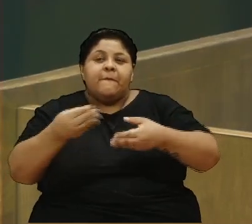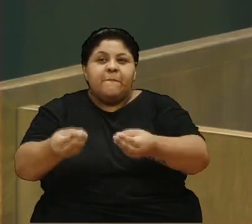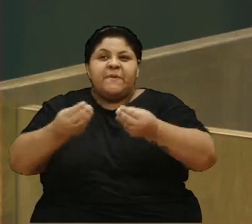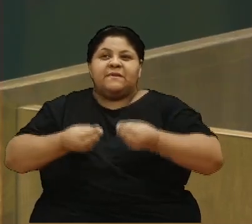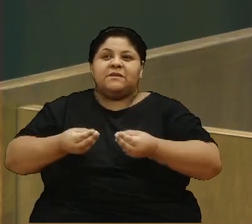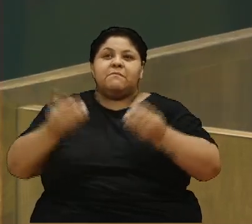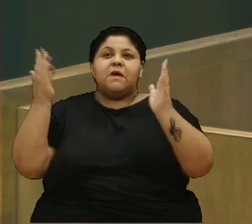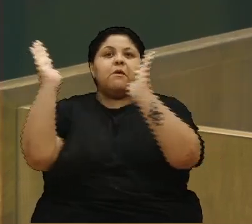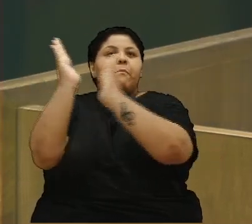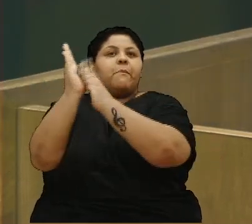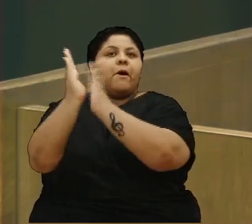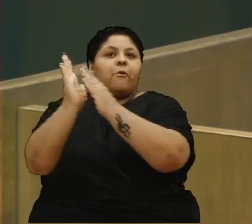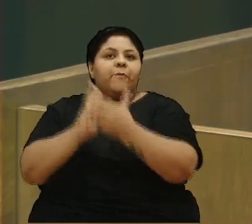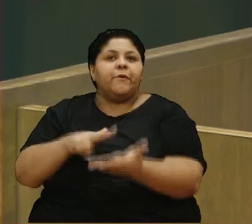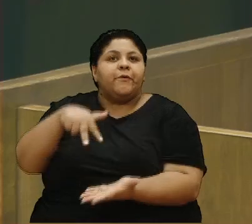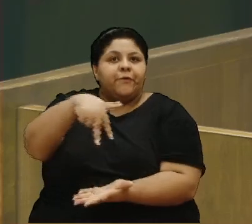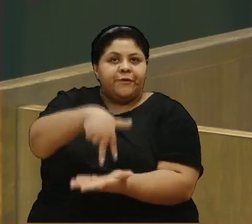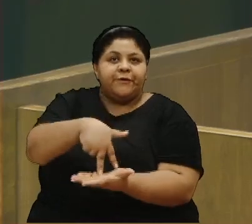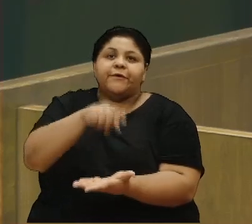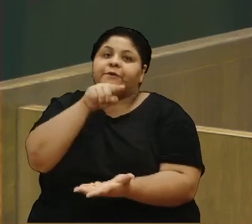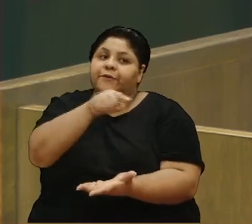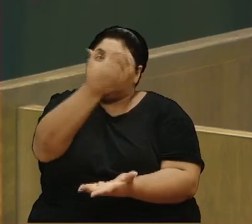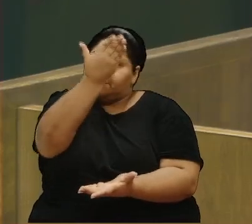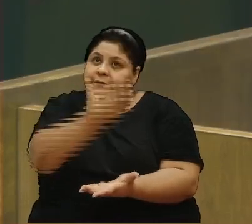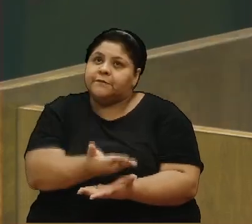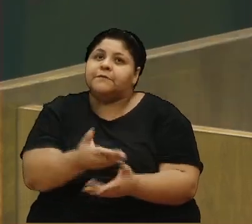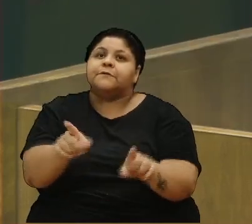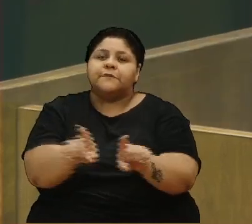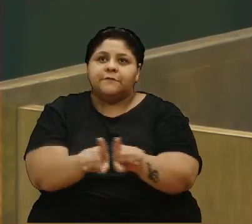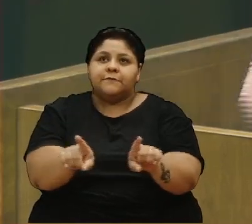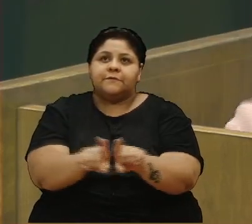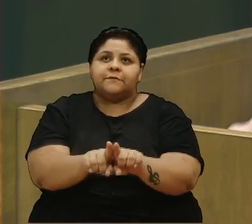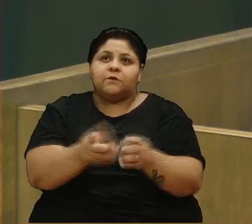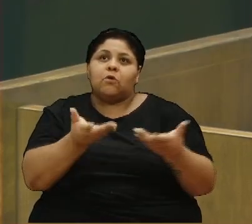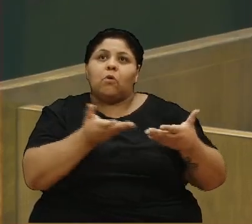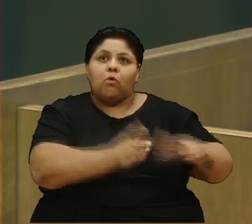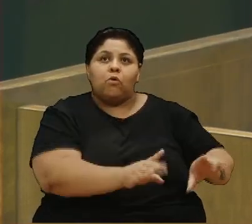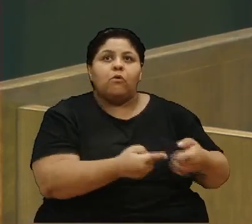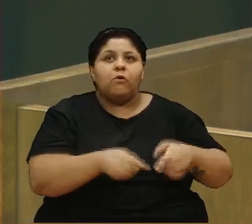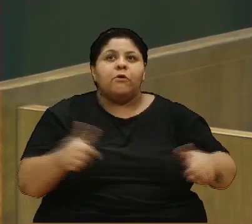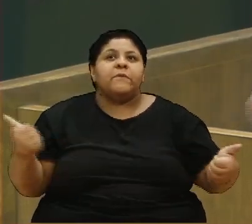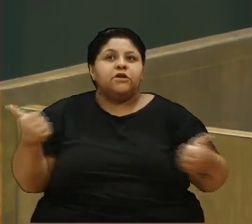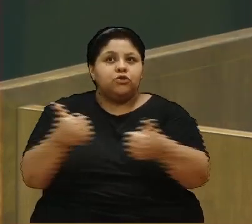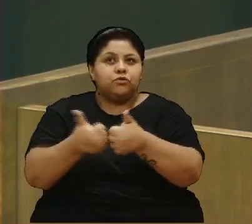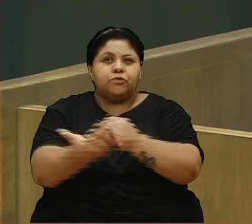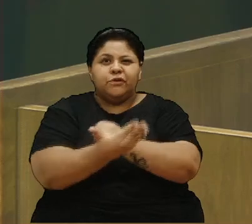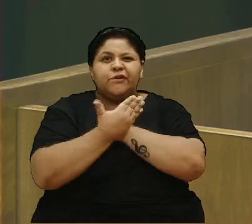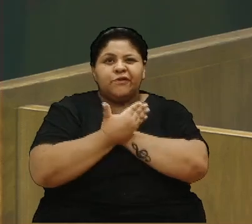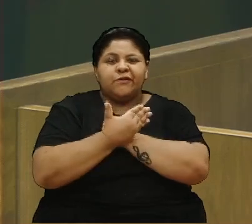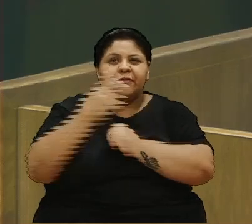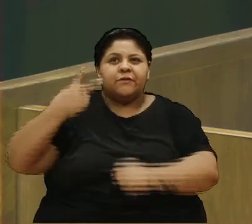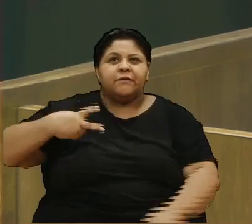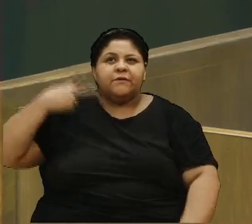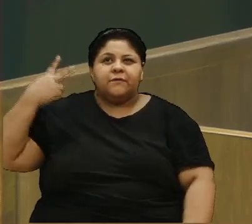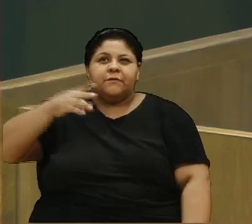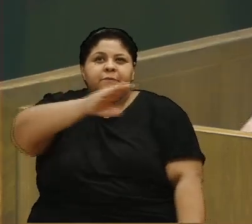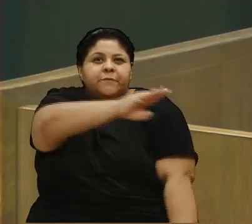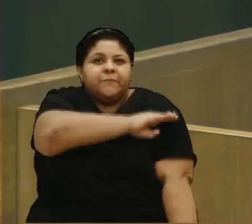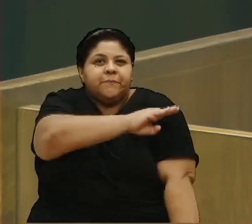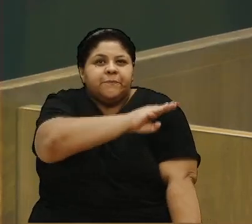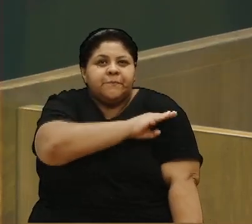no palco. E isso a senhora tem que também deixar claro. Vereador. Votou contra, mas estava lá se beneficiando. Vereador Capitão